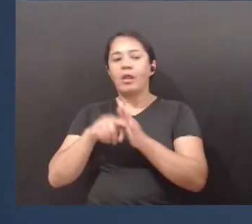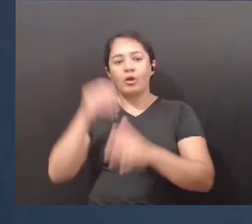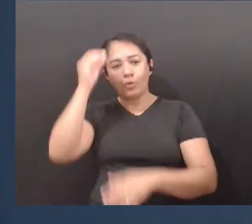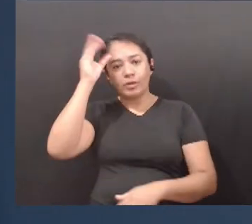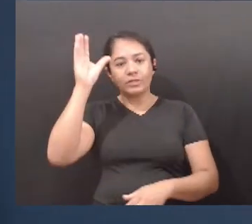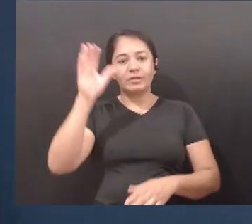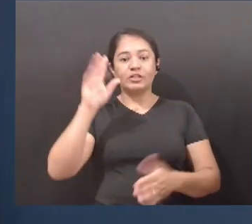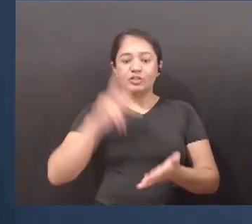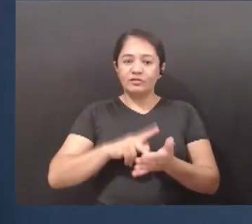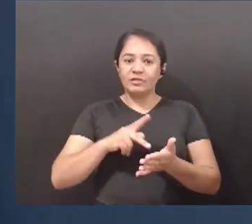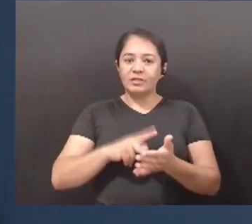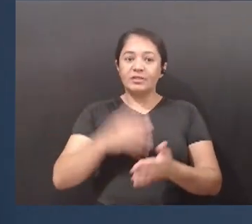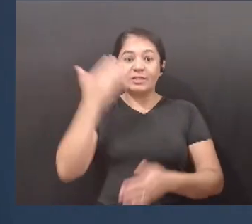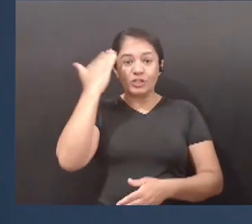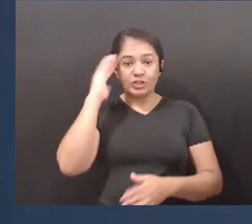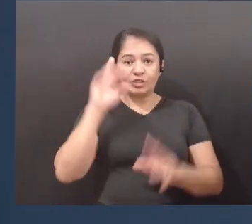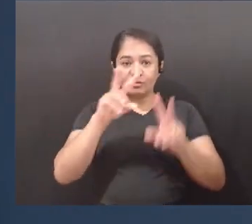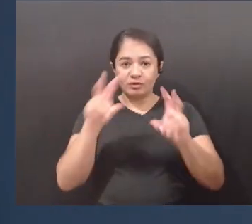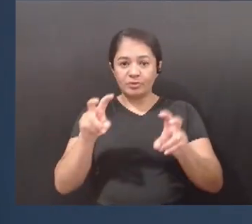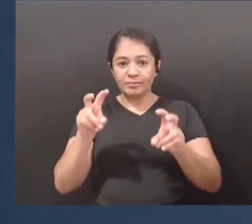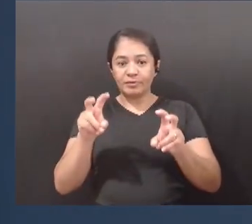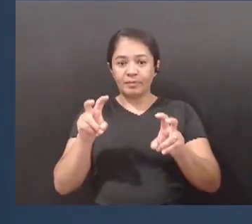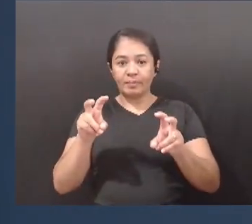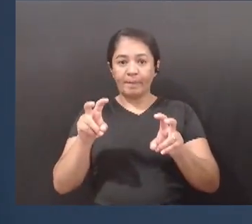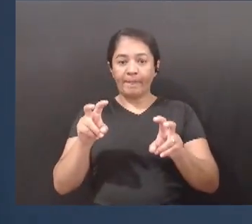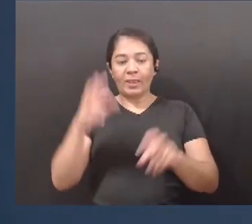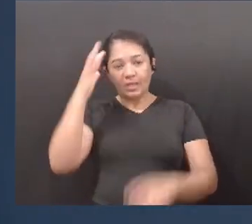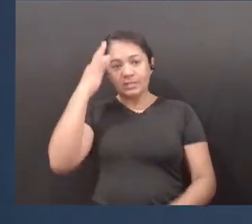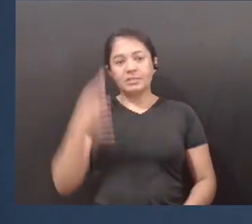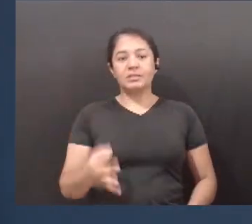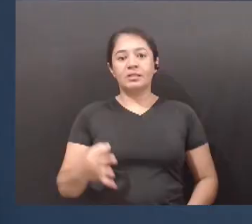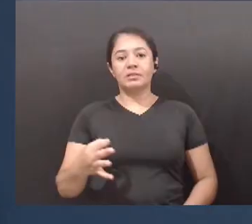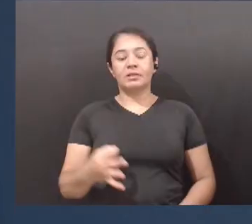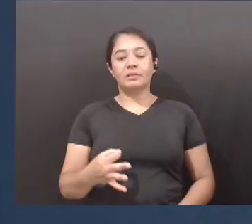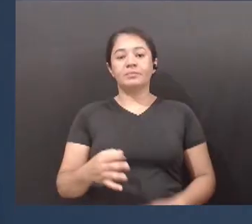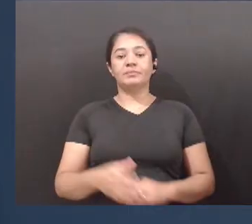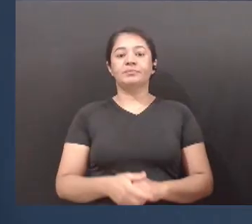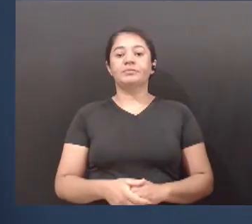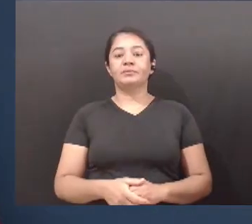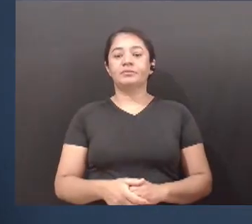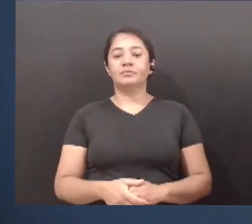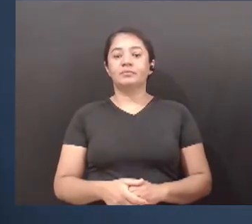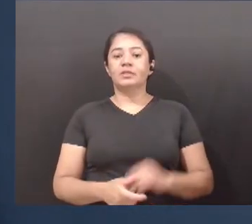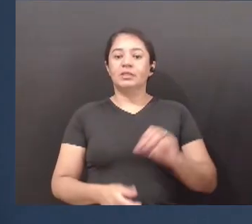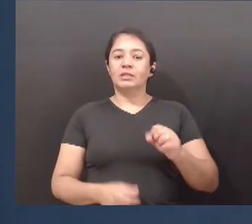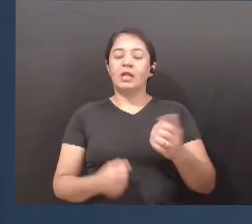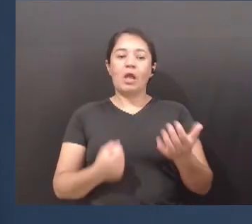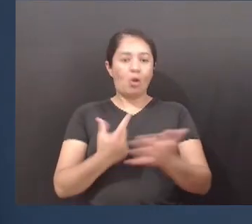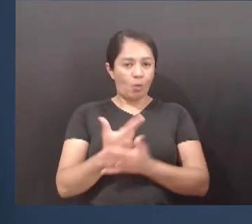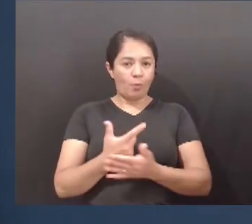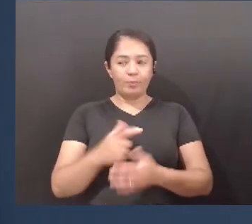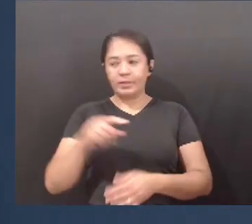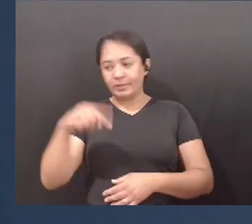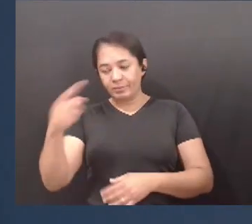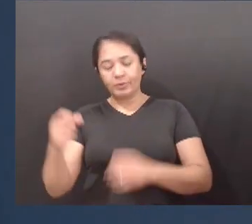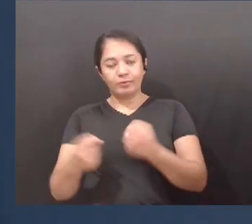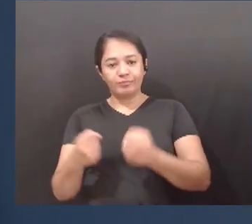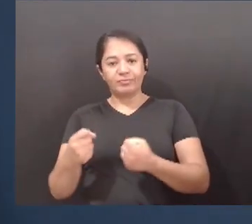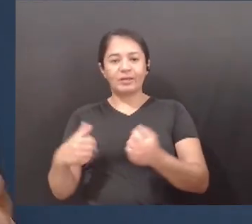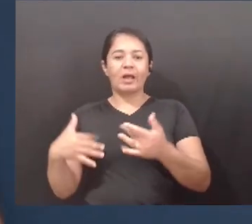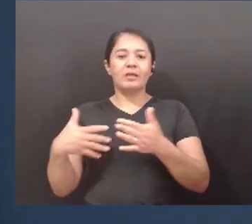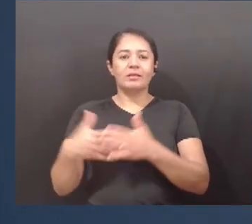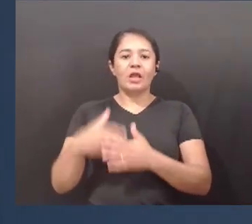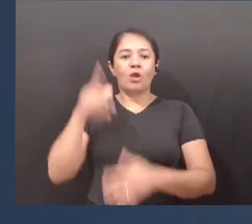entendimento sobre a coisa e ela ter certeza do que ela realmente quer, aí sim ela compra o bem dela. Mas até ela ganhar essa